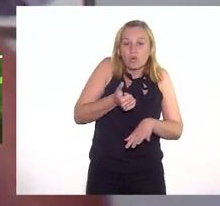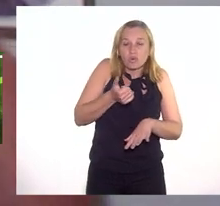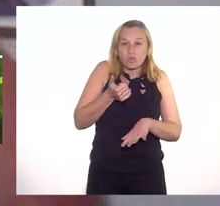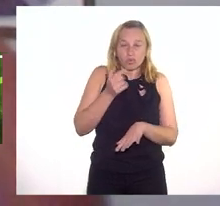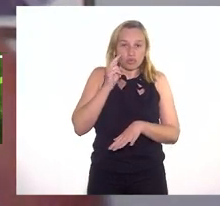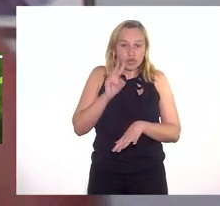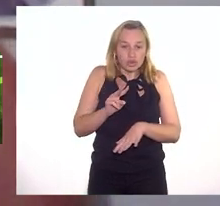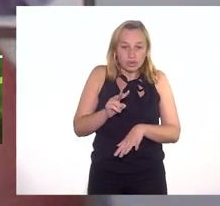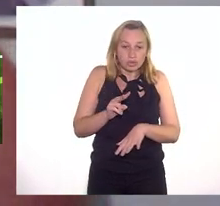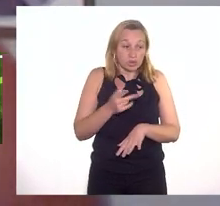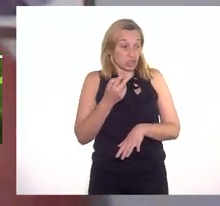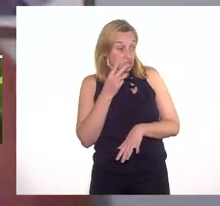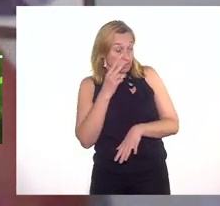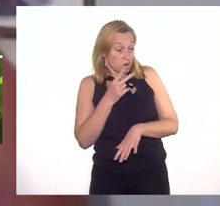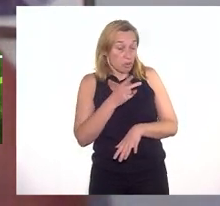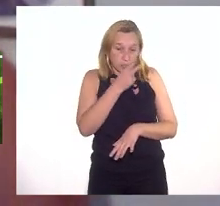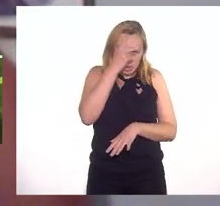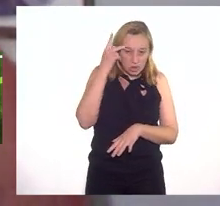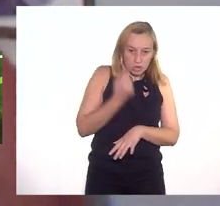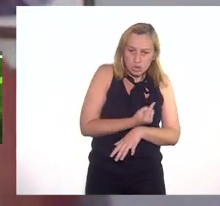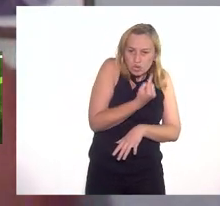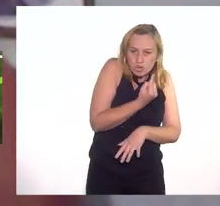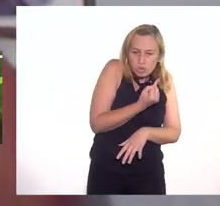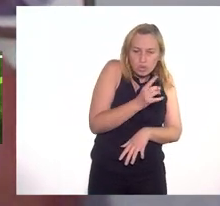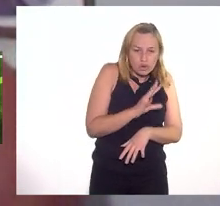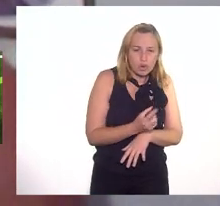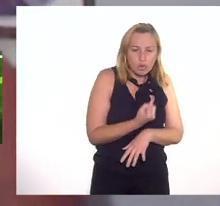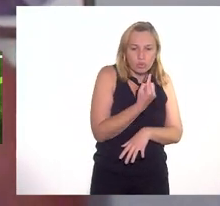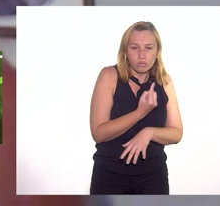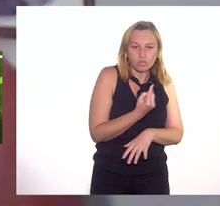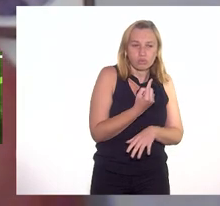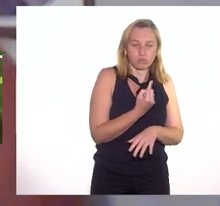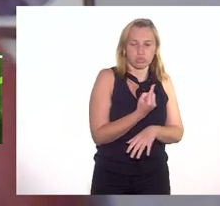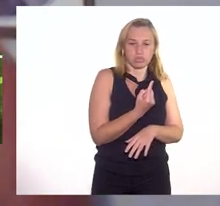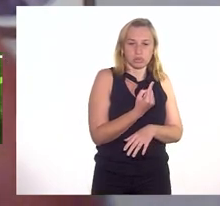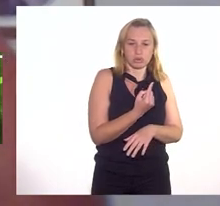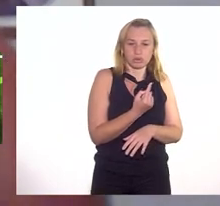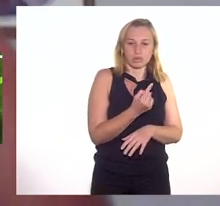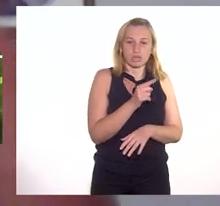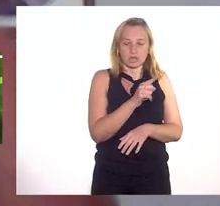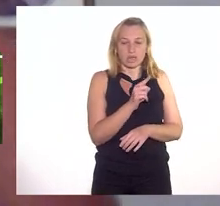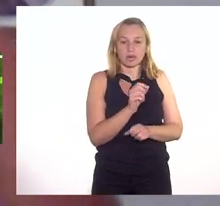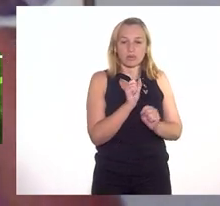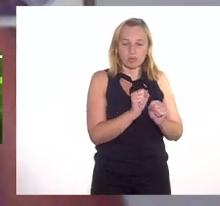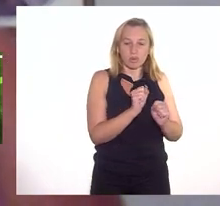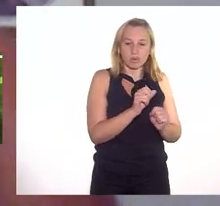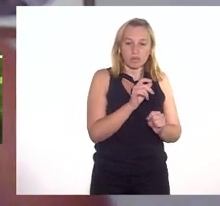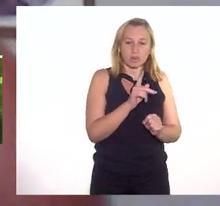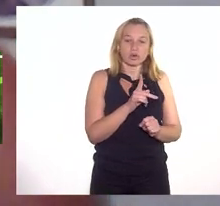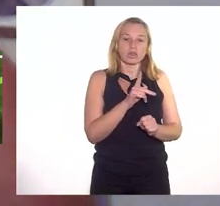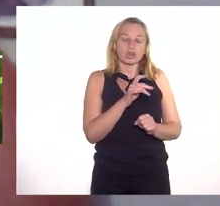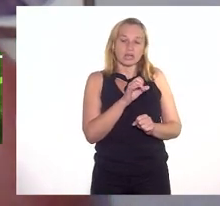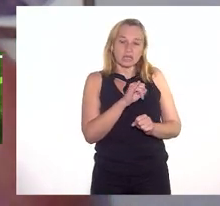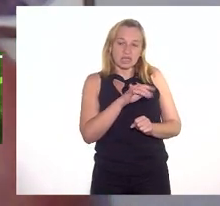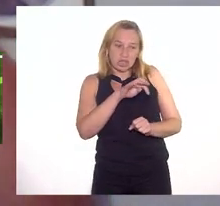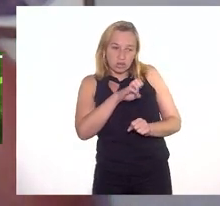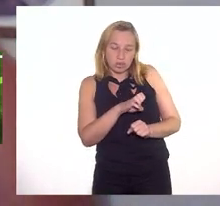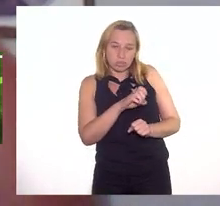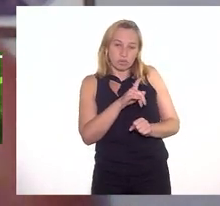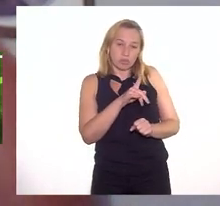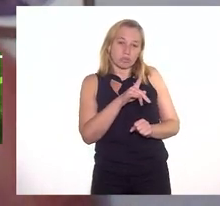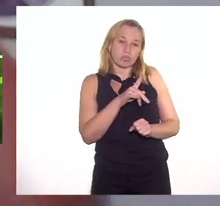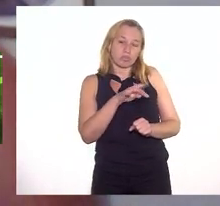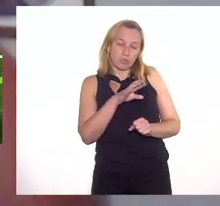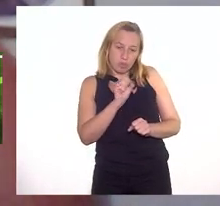vimos uma pessoa teve pólio, mas este indivíduo pode estar acometido da síndrome pós-pólio. E